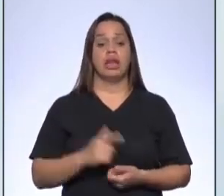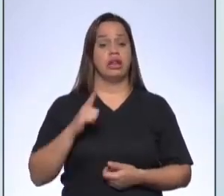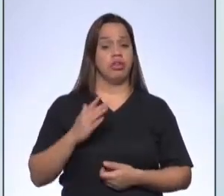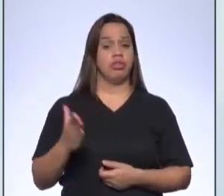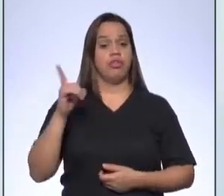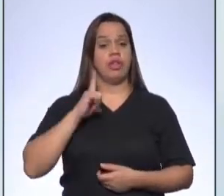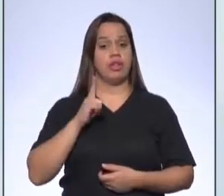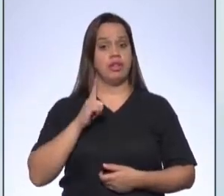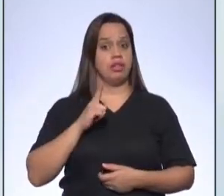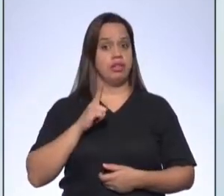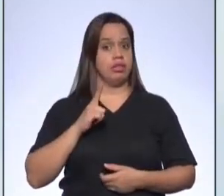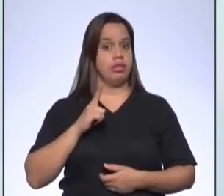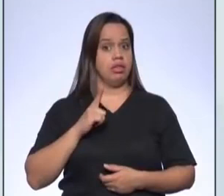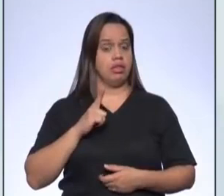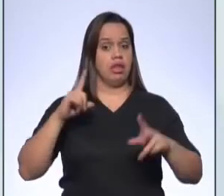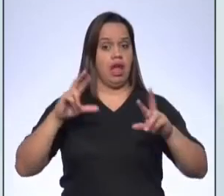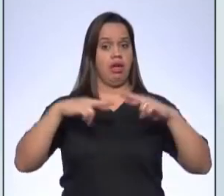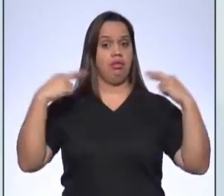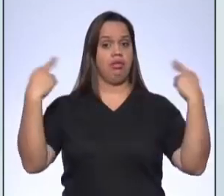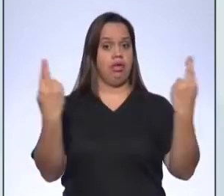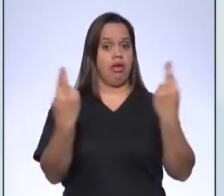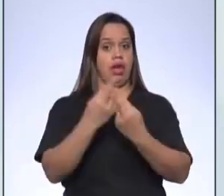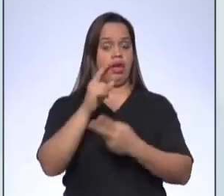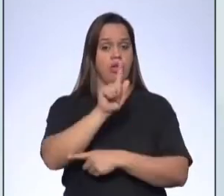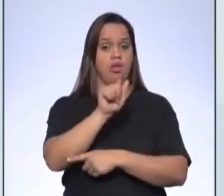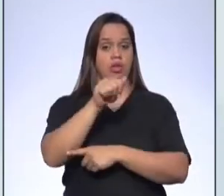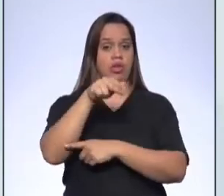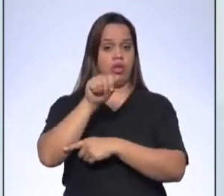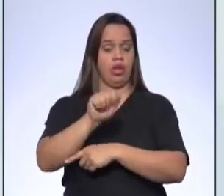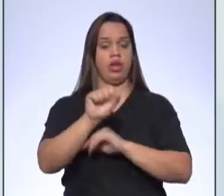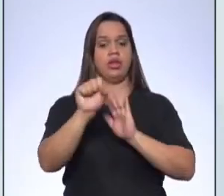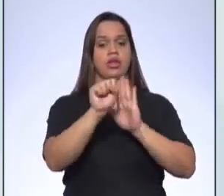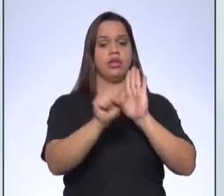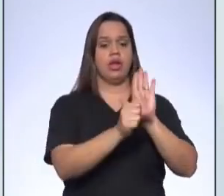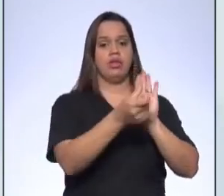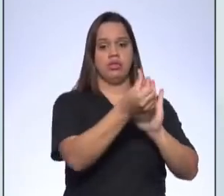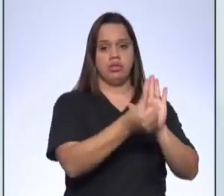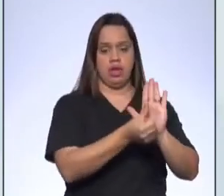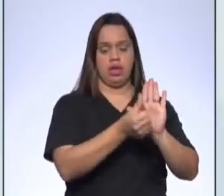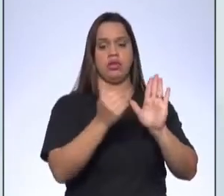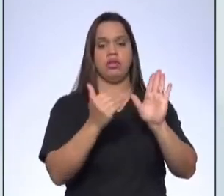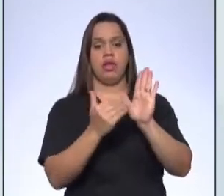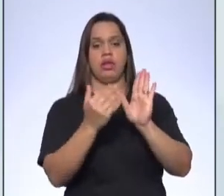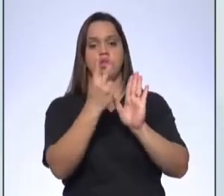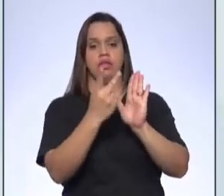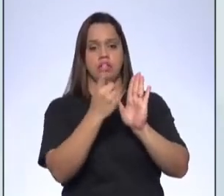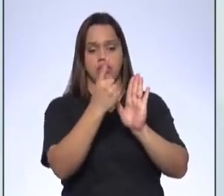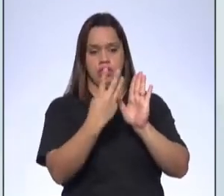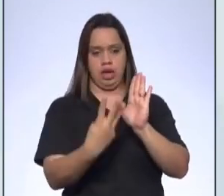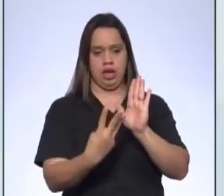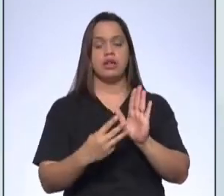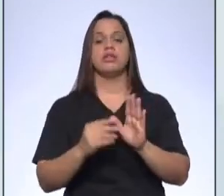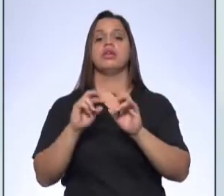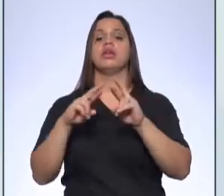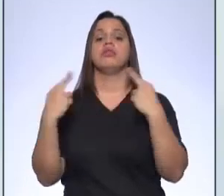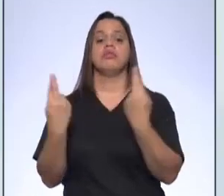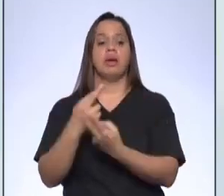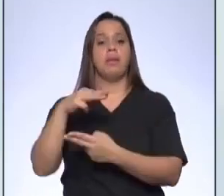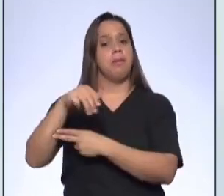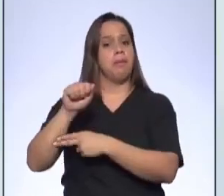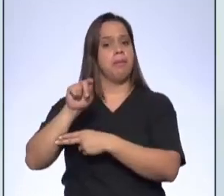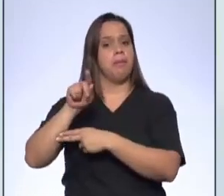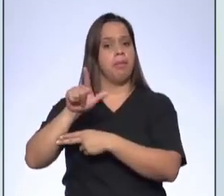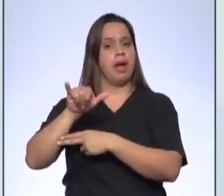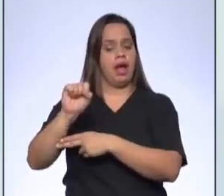de Gana, do século 6 ao século 13, o Império de Mali, séculos 13 ao